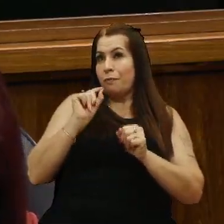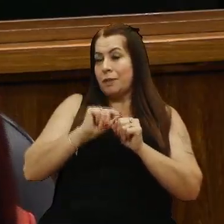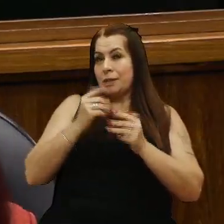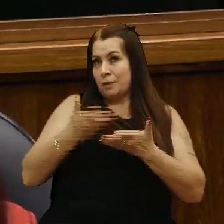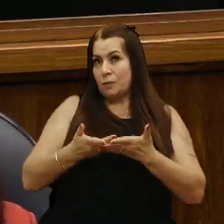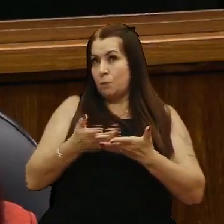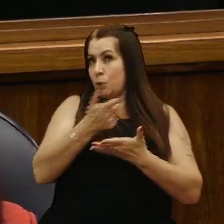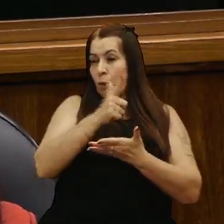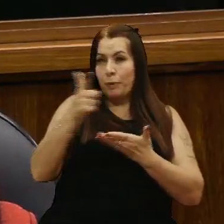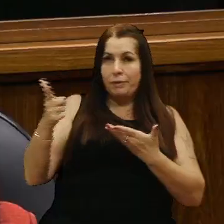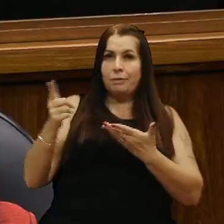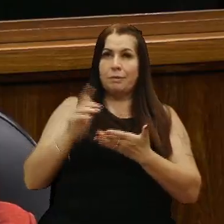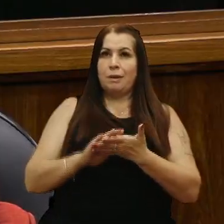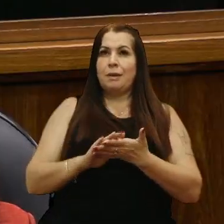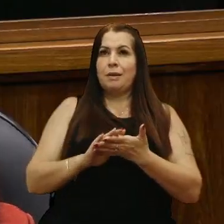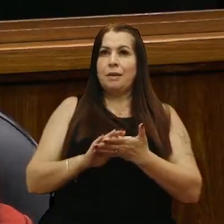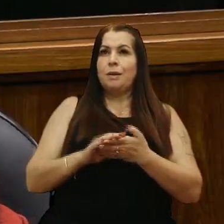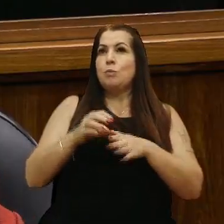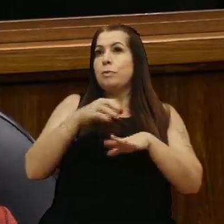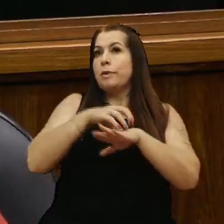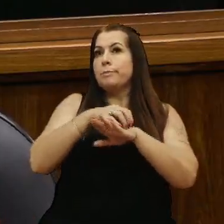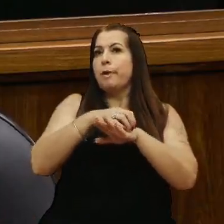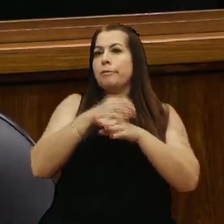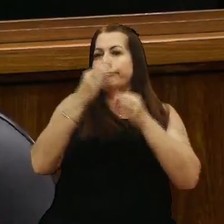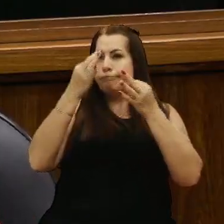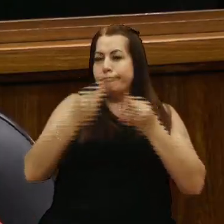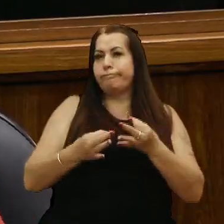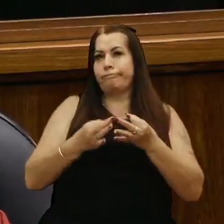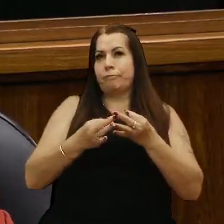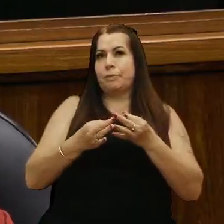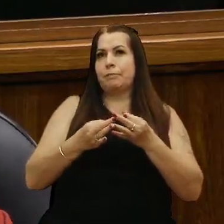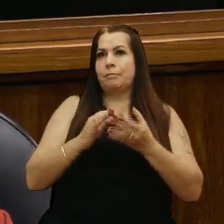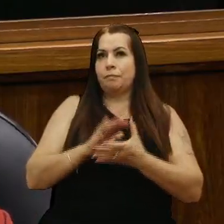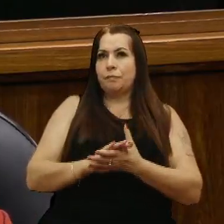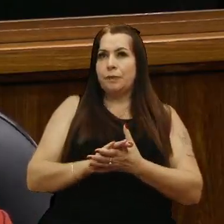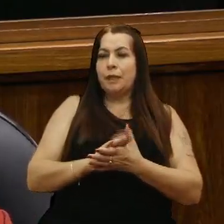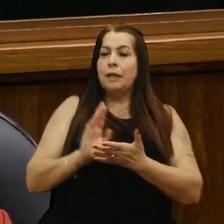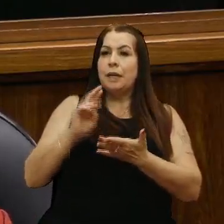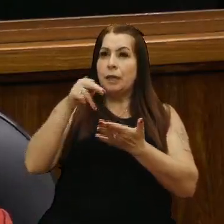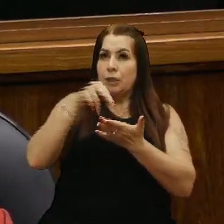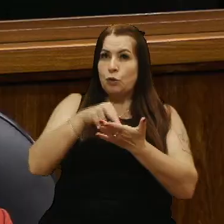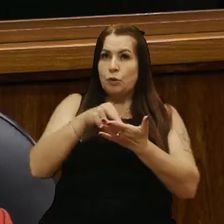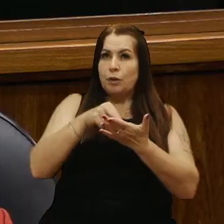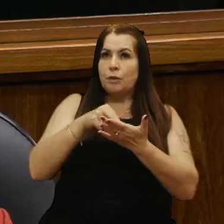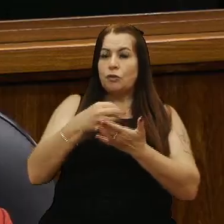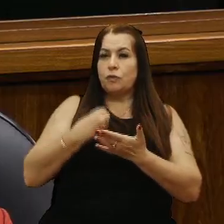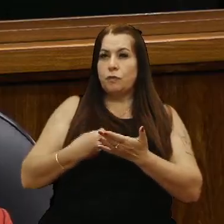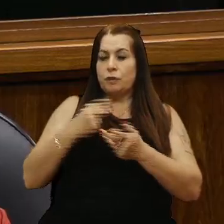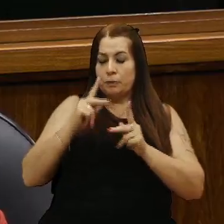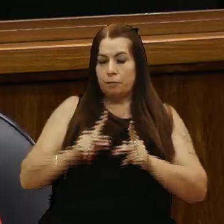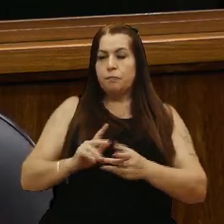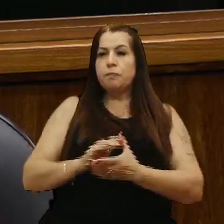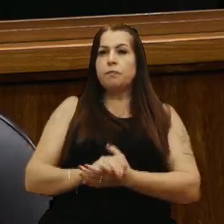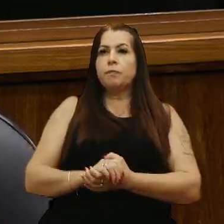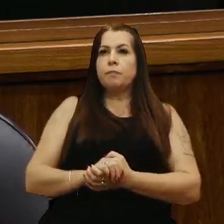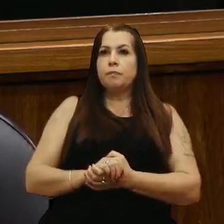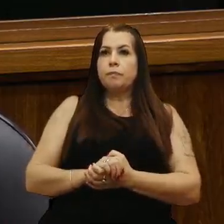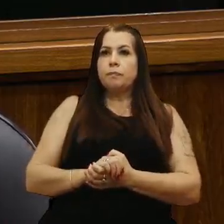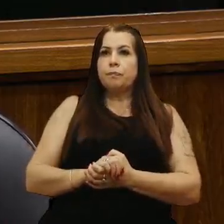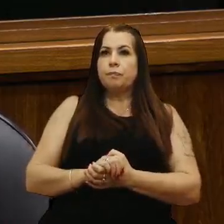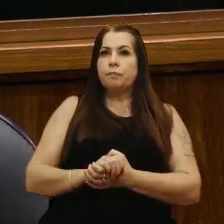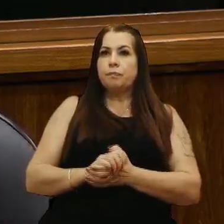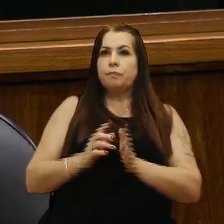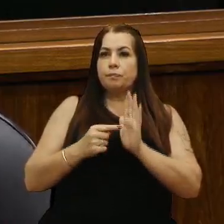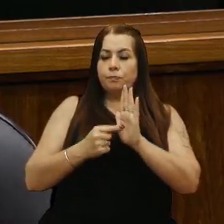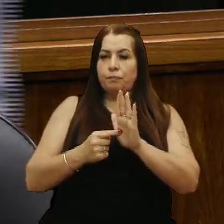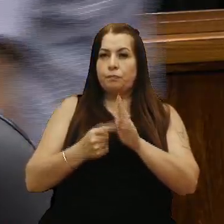isso, porque nós não temos um transporte que esteja adequado à realidade de vida das pessoas. Vou trazer